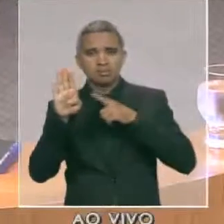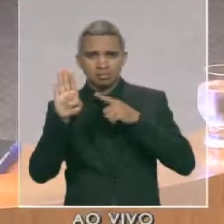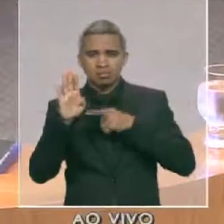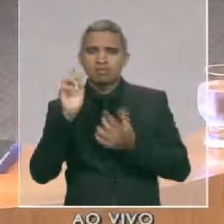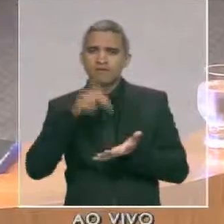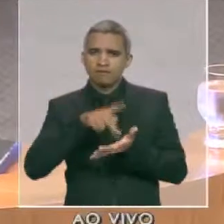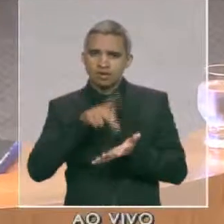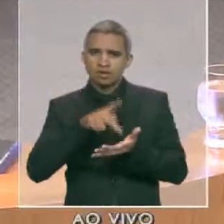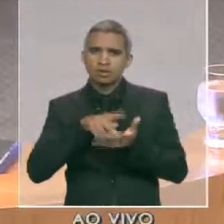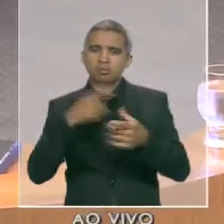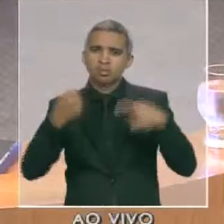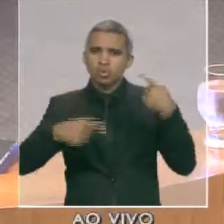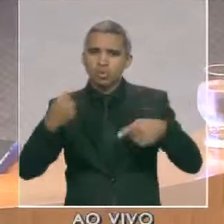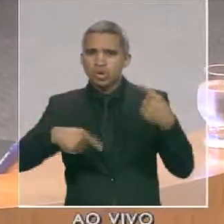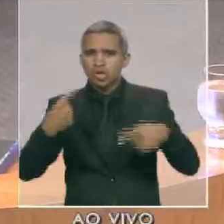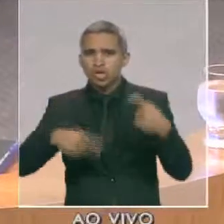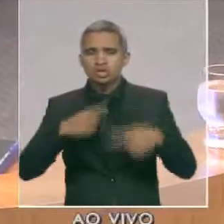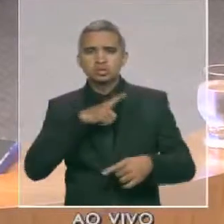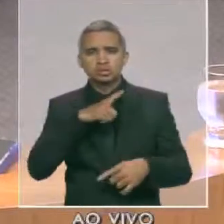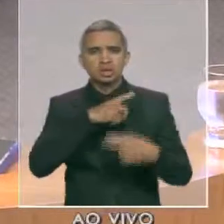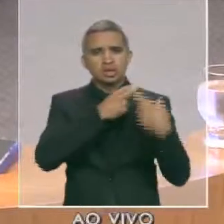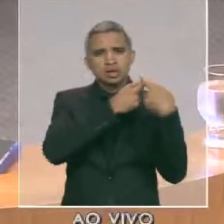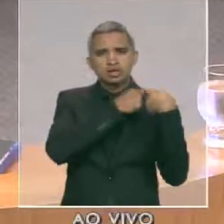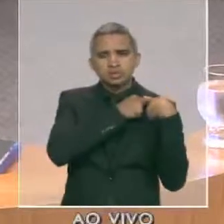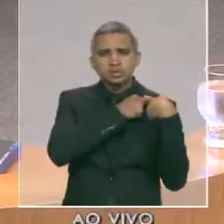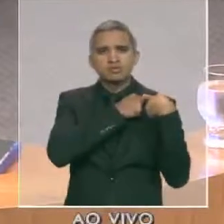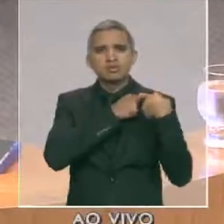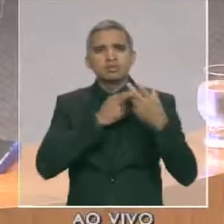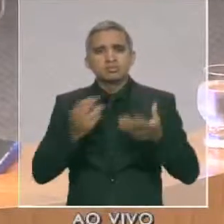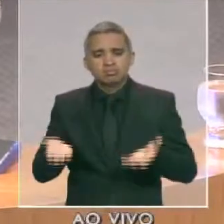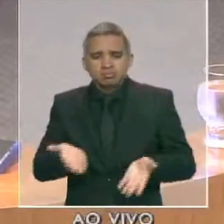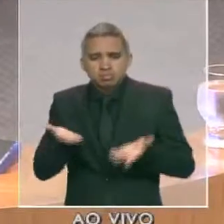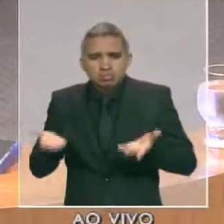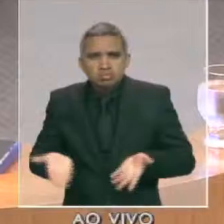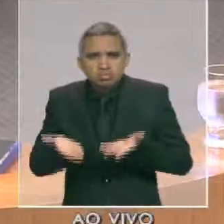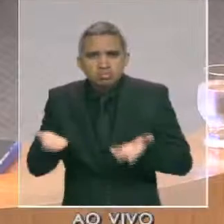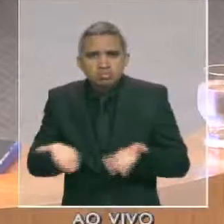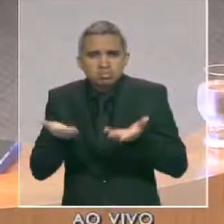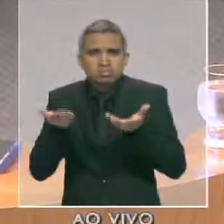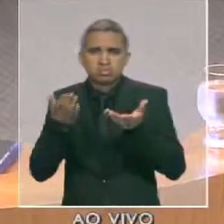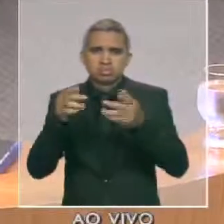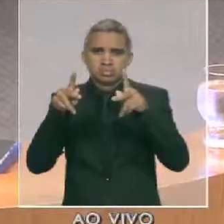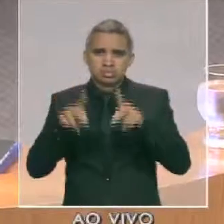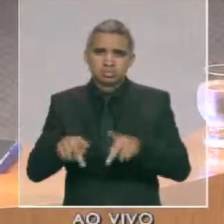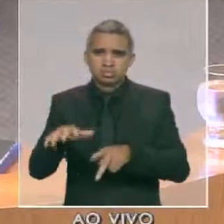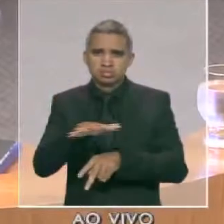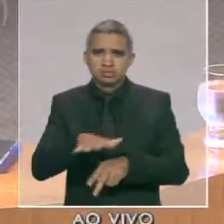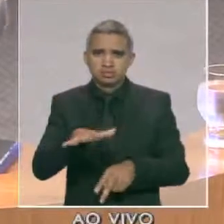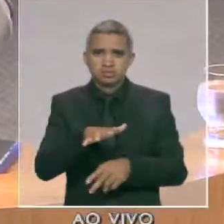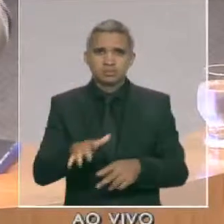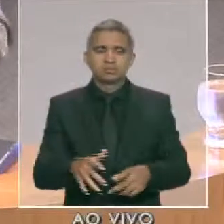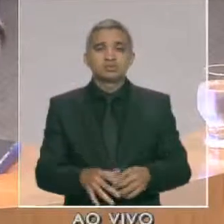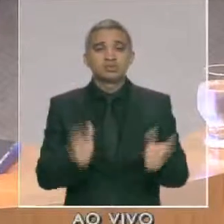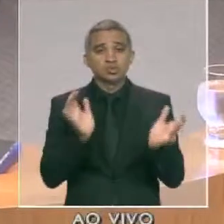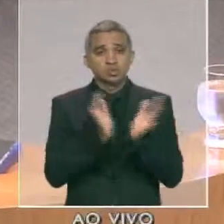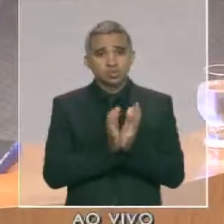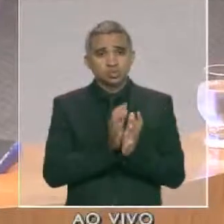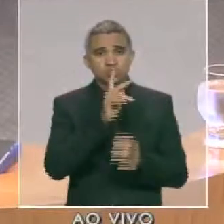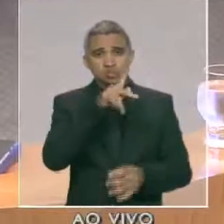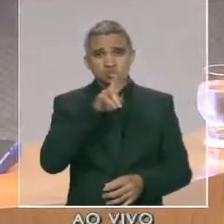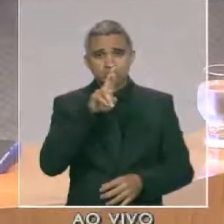política social, com a sua responsabilidade, até porque o partido tem que se assumir na condição também de interação